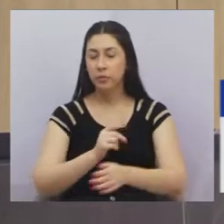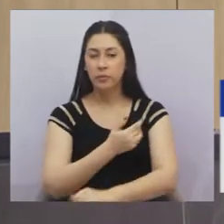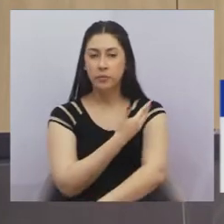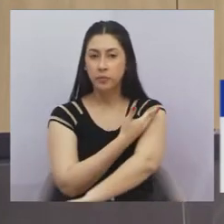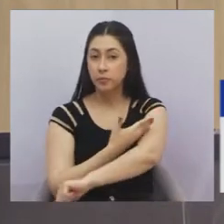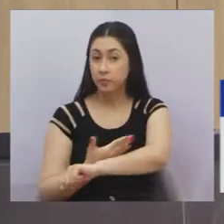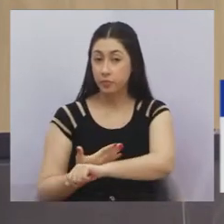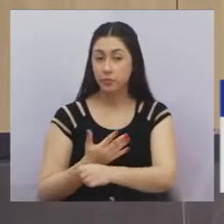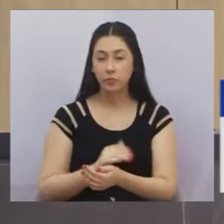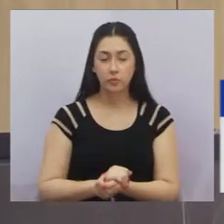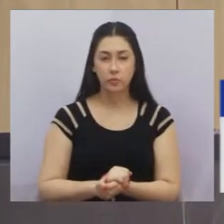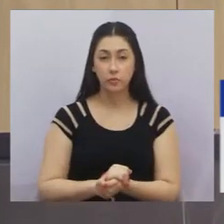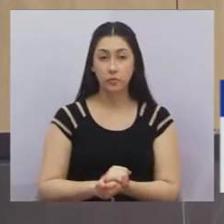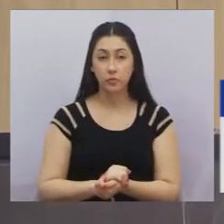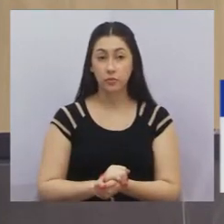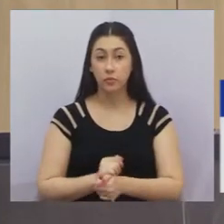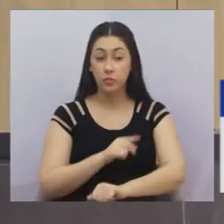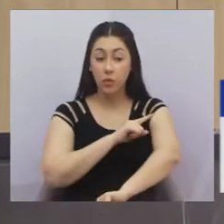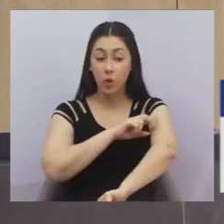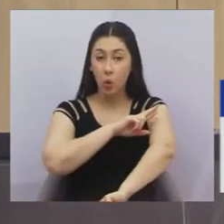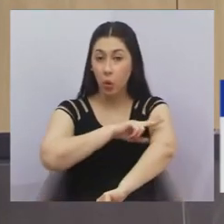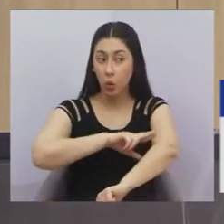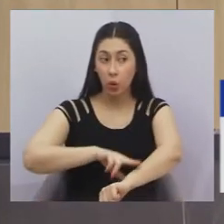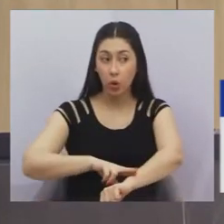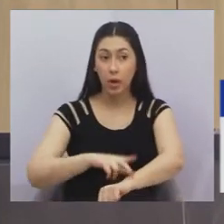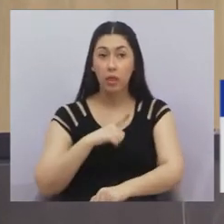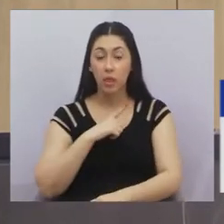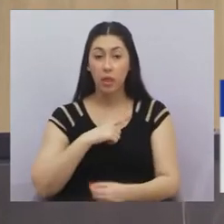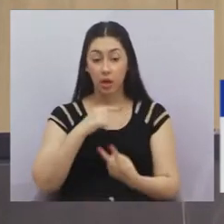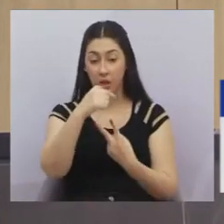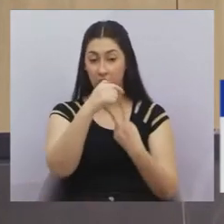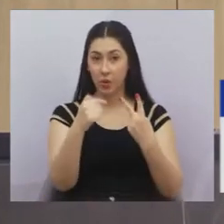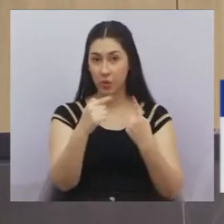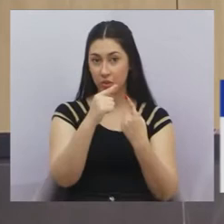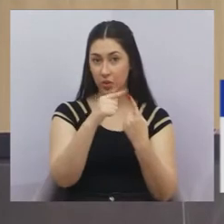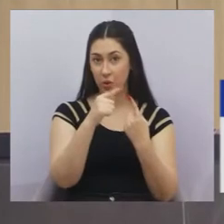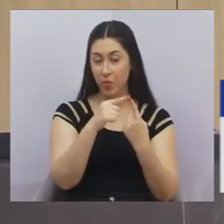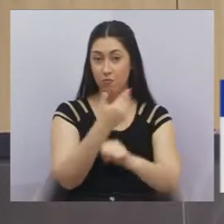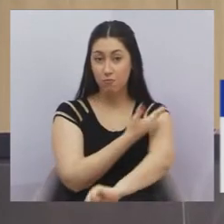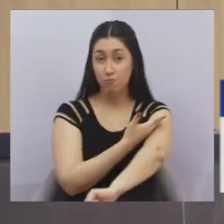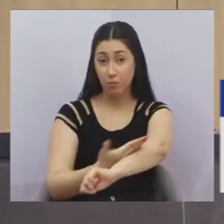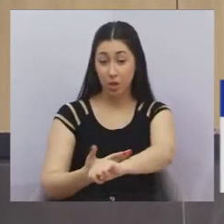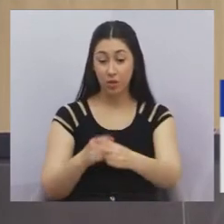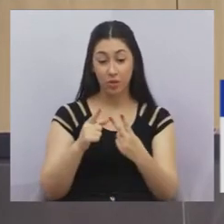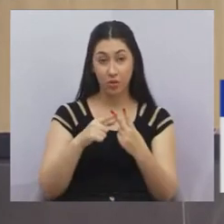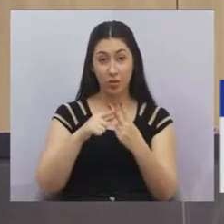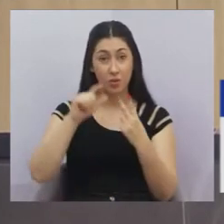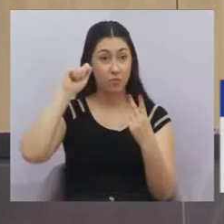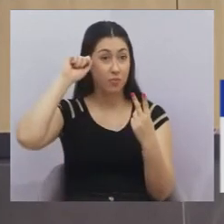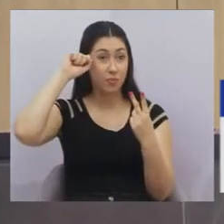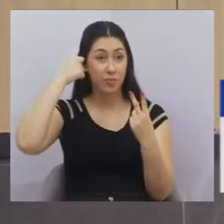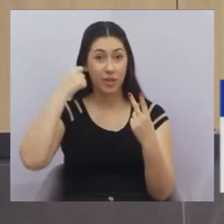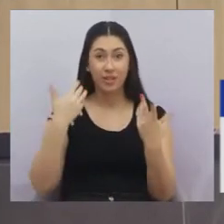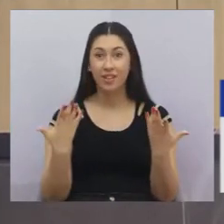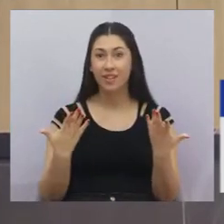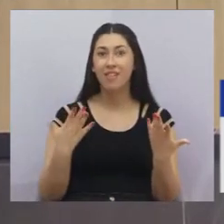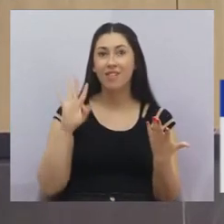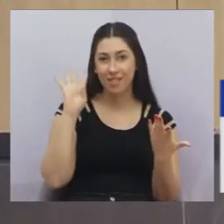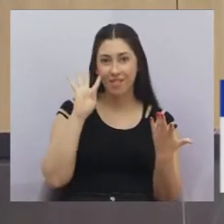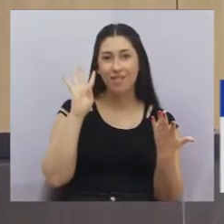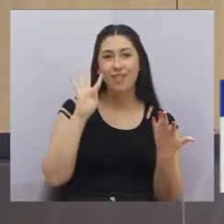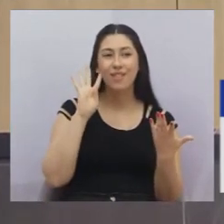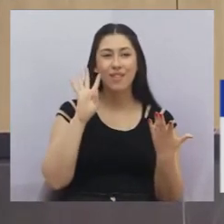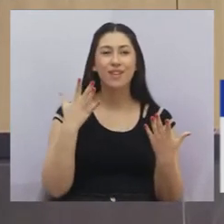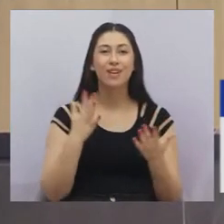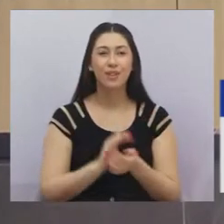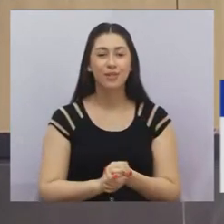Um vereador de cor branca e um vereador de cor preta. Olha que interessante, vereador.